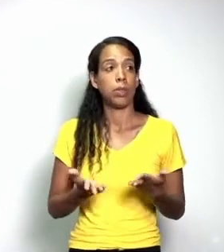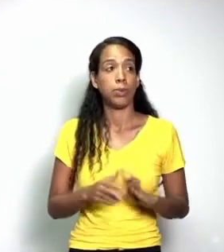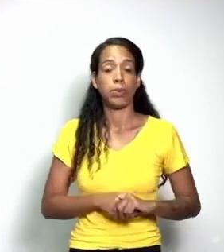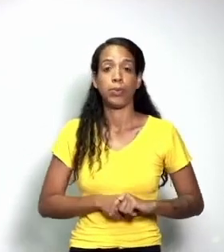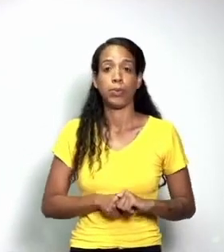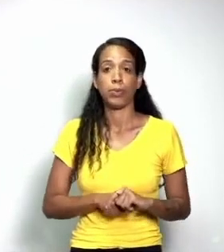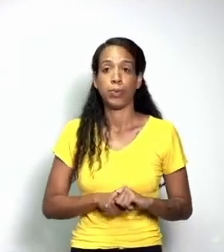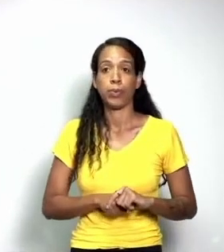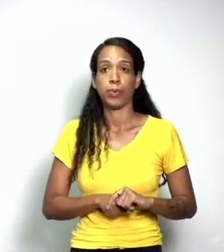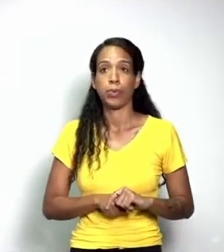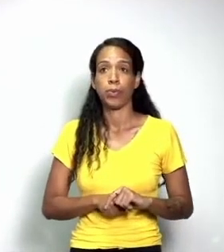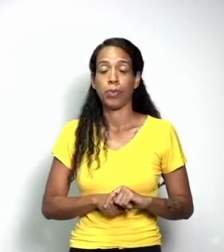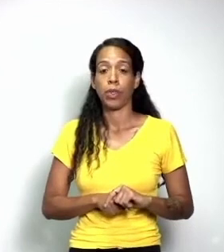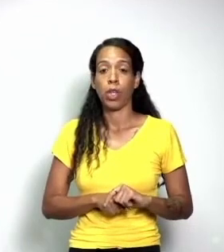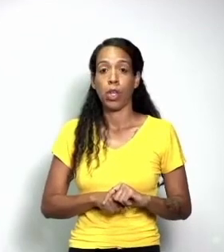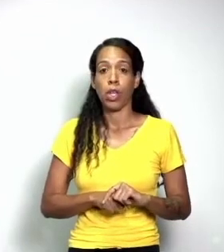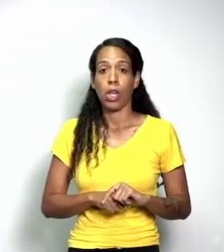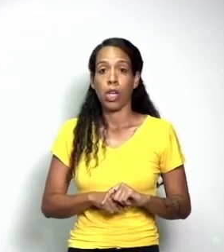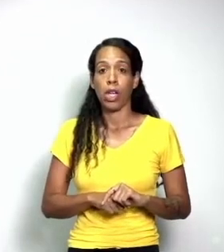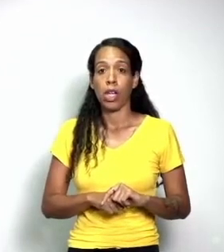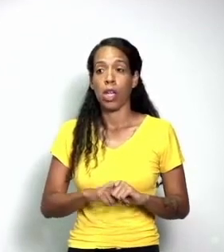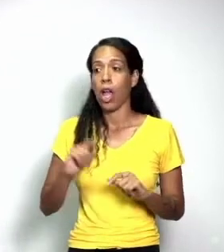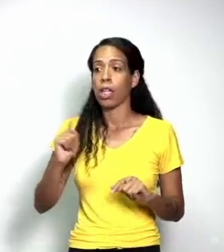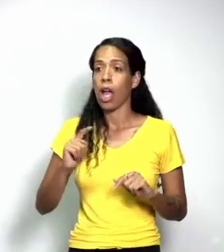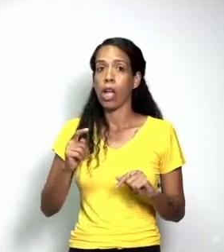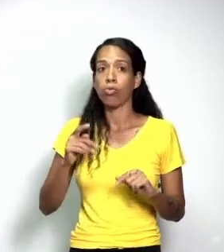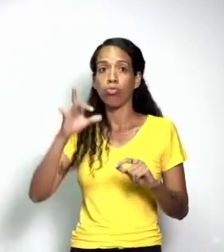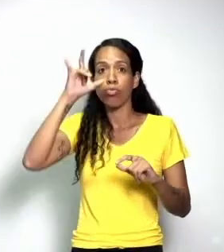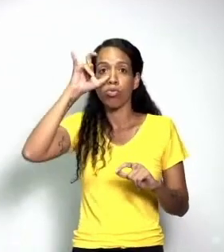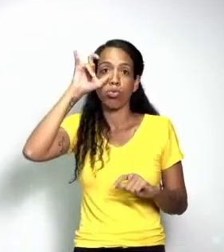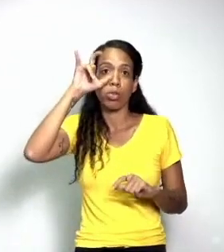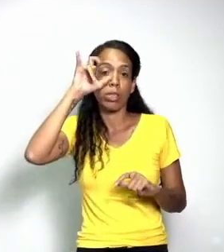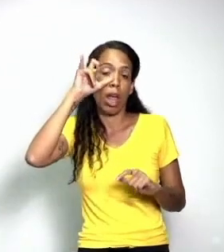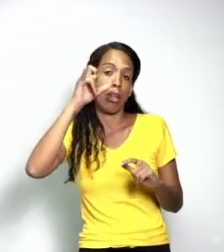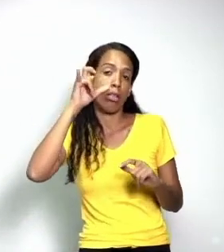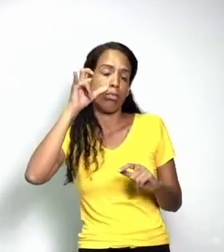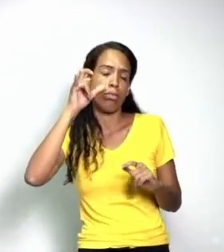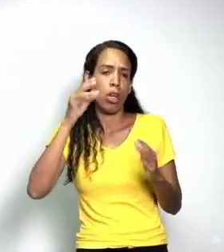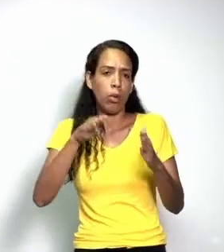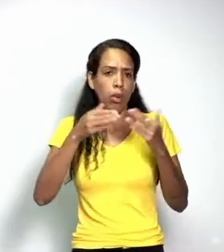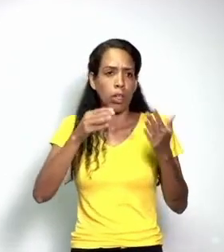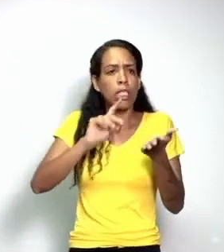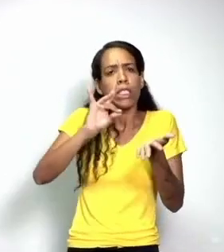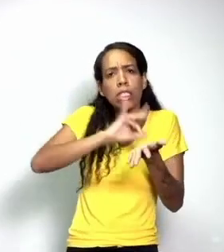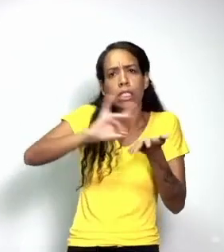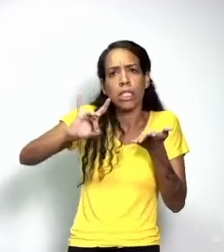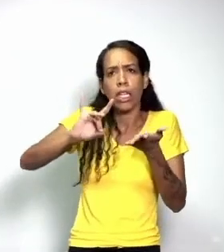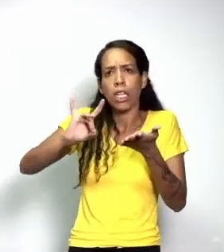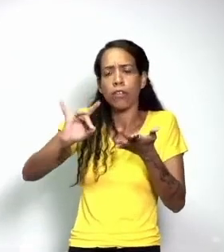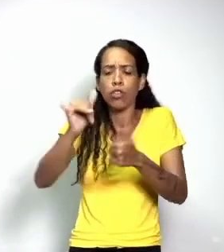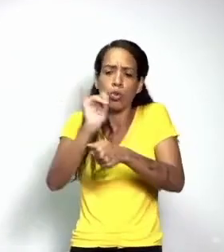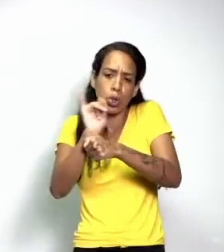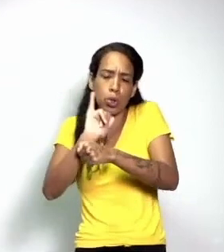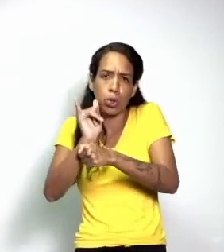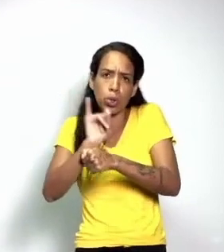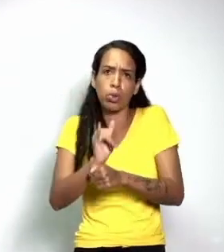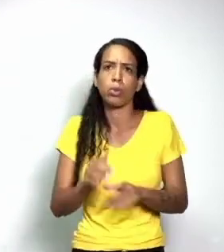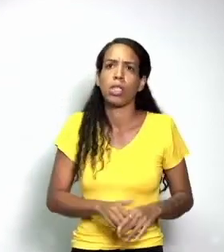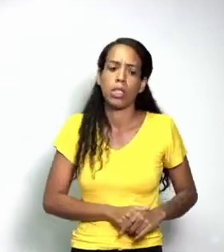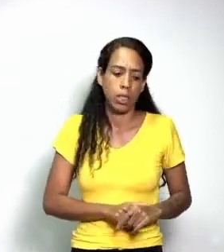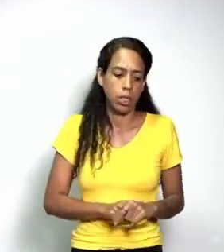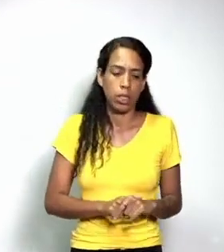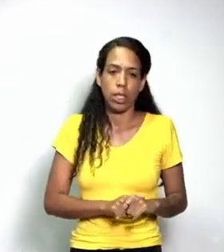gente. Quem não nos seguiu ainda, nos siga no Instagram, se inscreva no nosso canal no YouTube